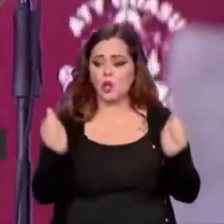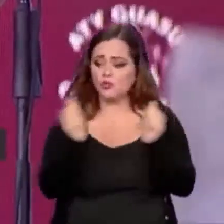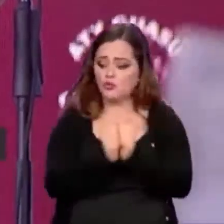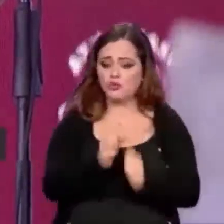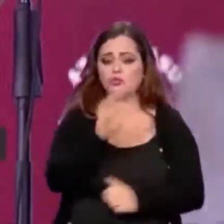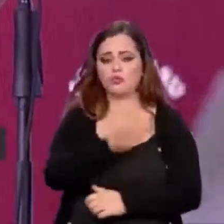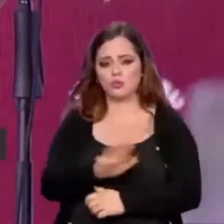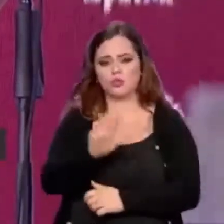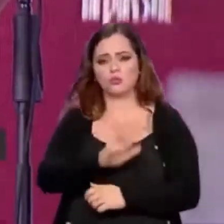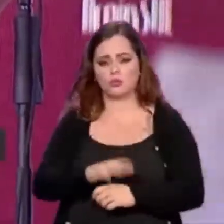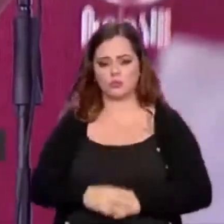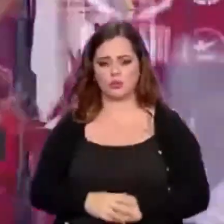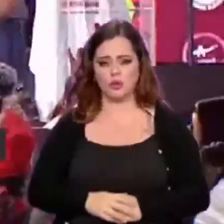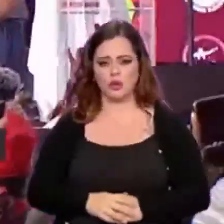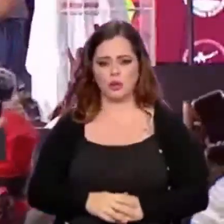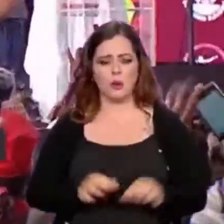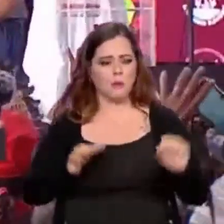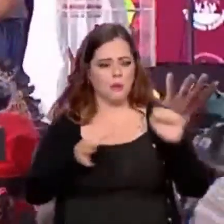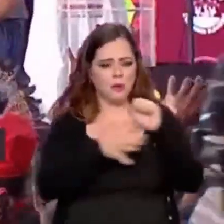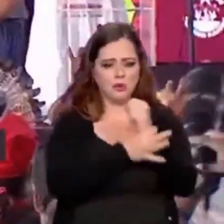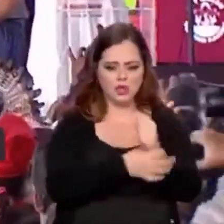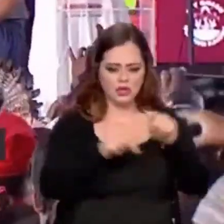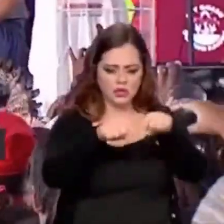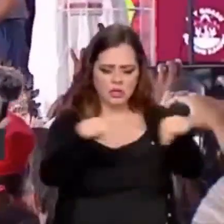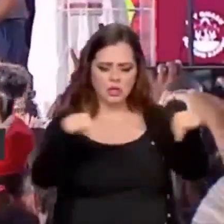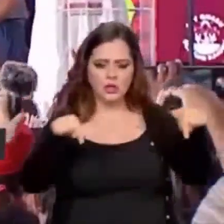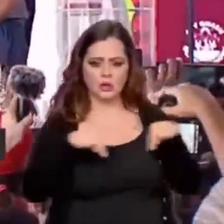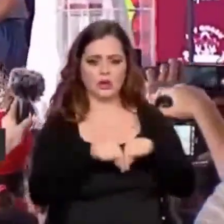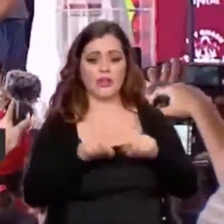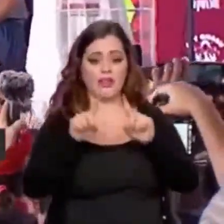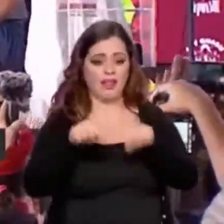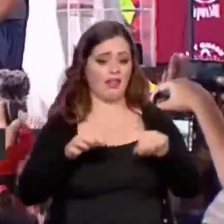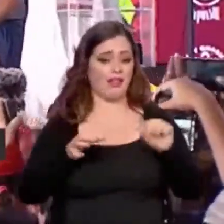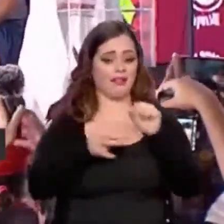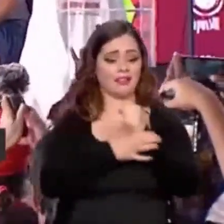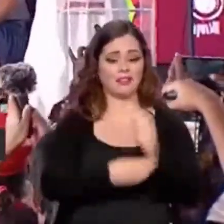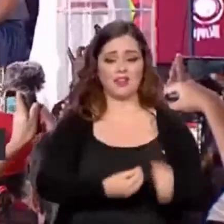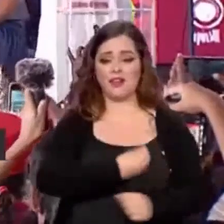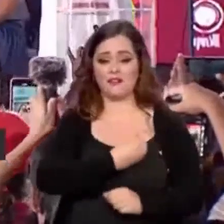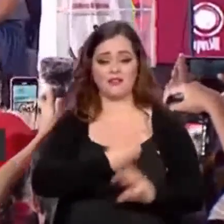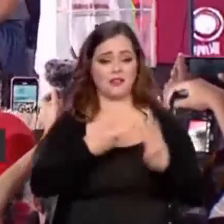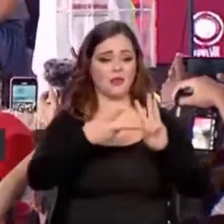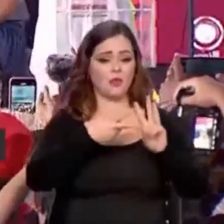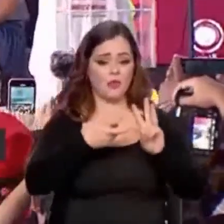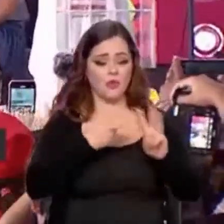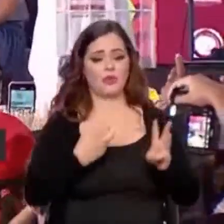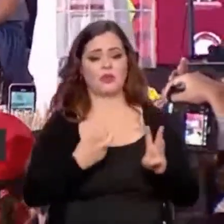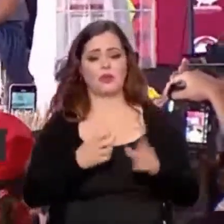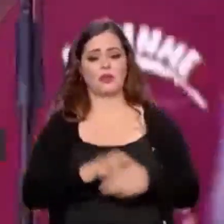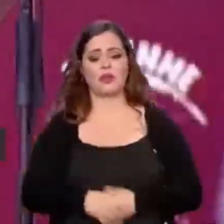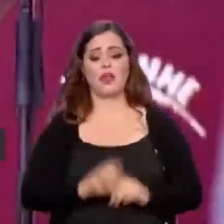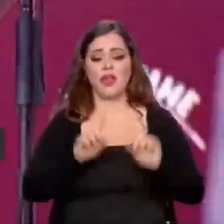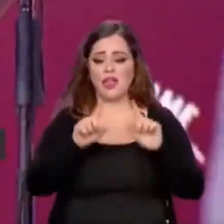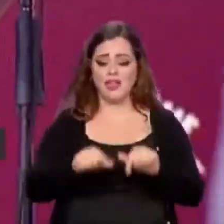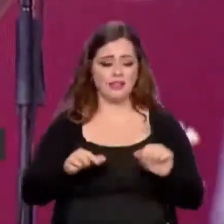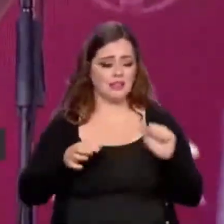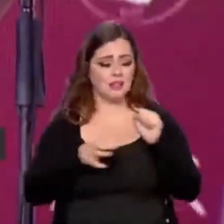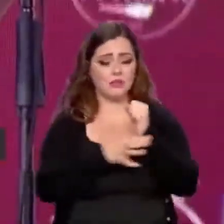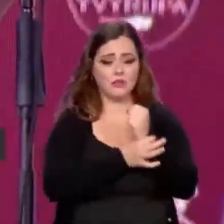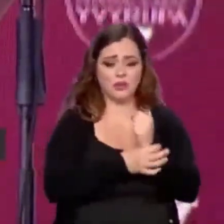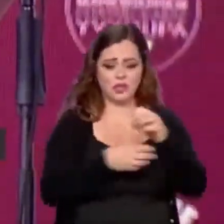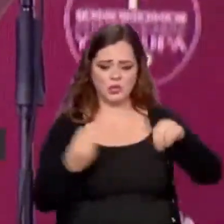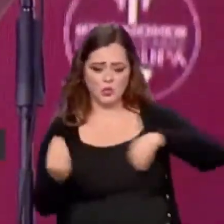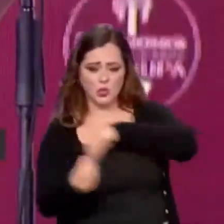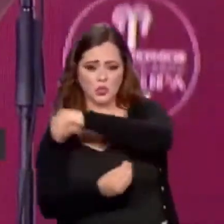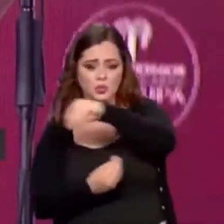presidente Lula. Proteger os territórios é garantir a vida dos povos indígenas, é assegurar a